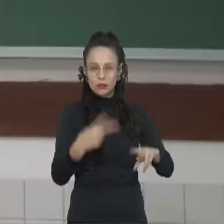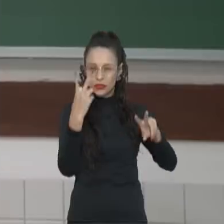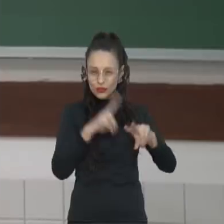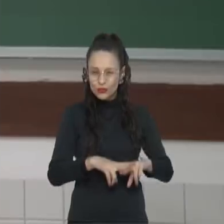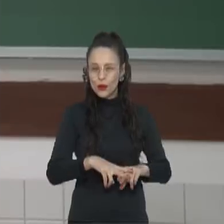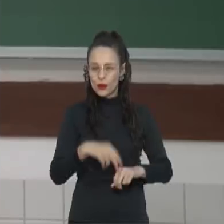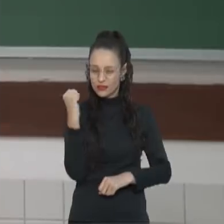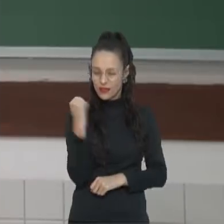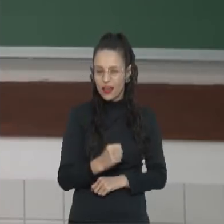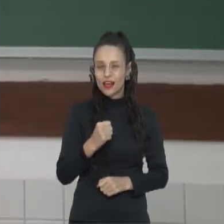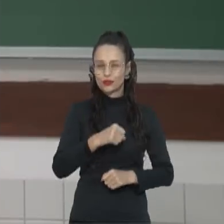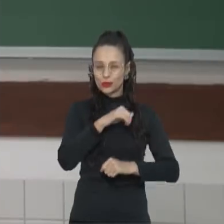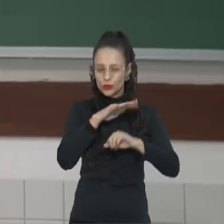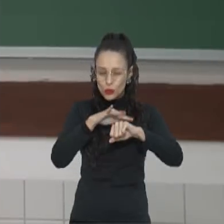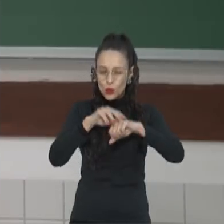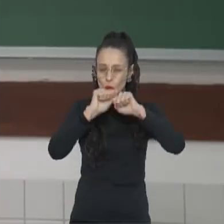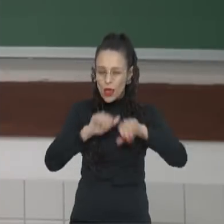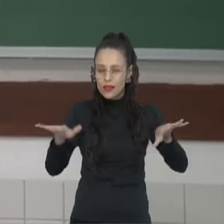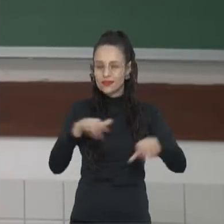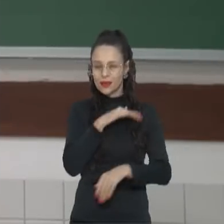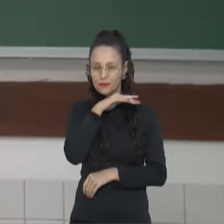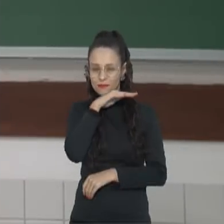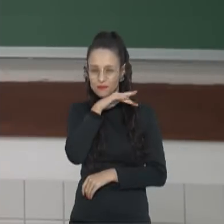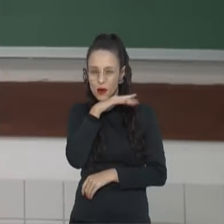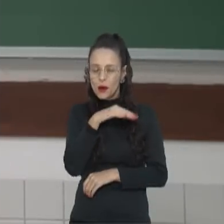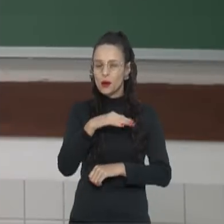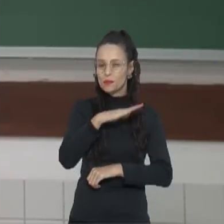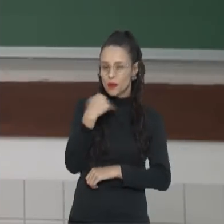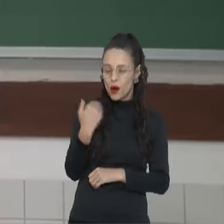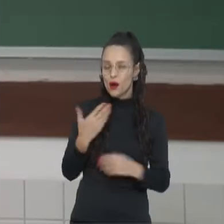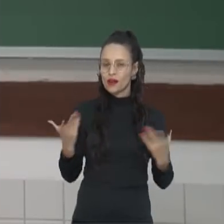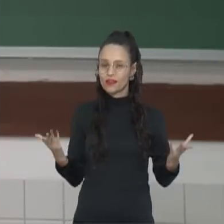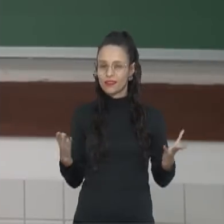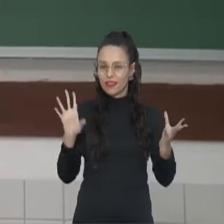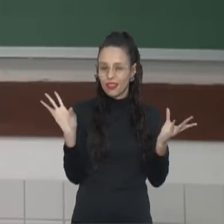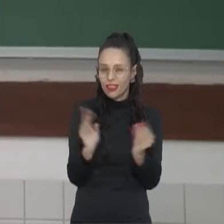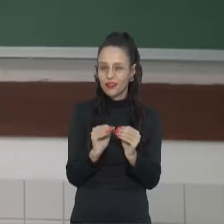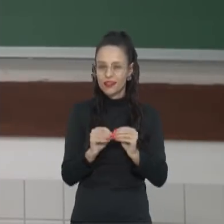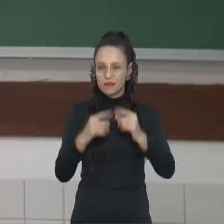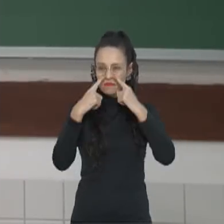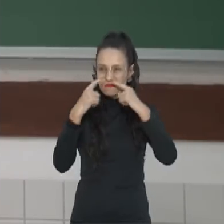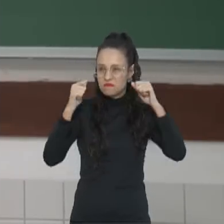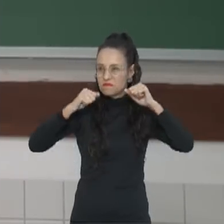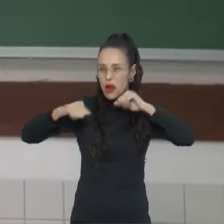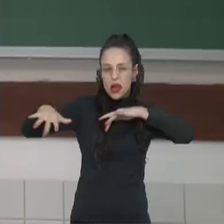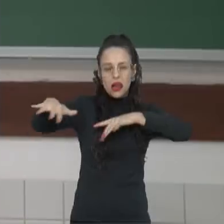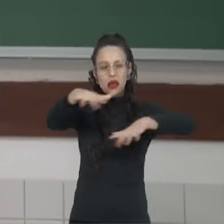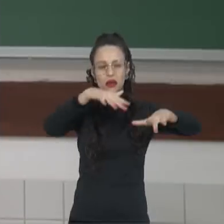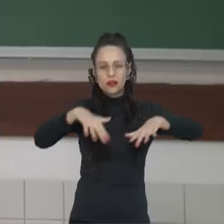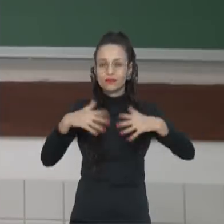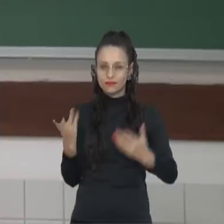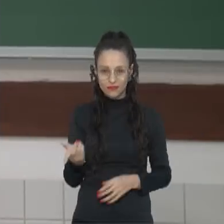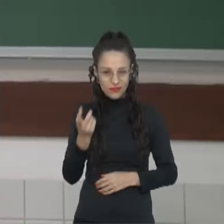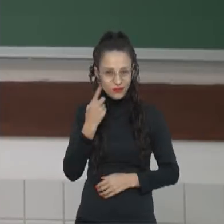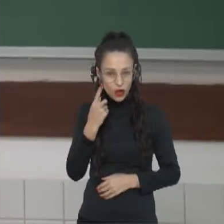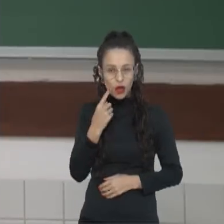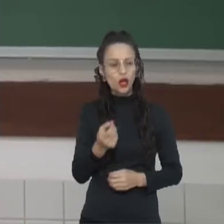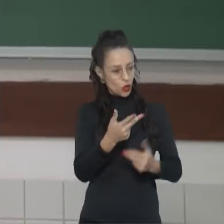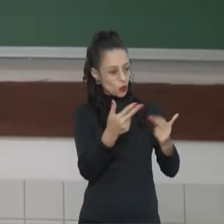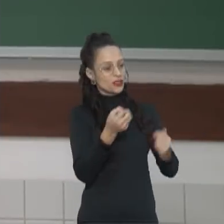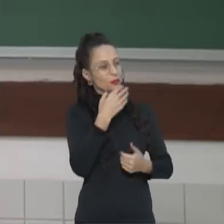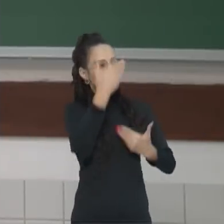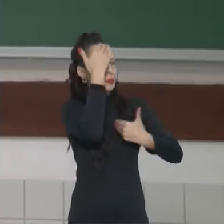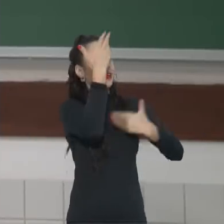trouxeram doenças, né? Trouxeram morte, enfim, trouxeram poluição, contaminação do solo. Olha, só coisa boa,